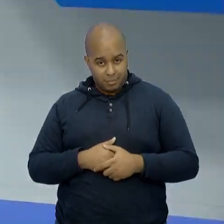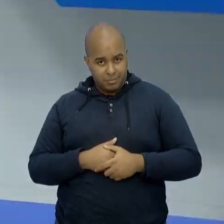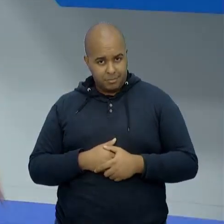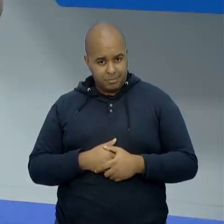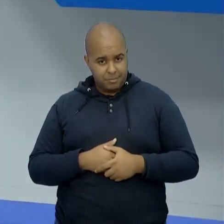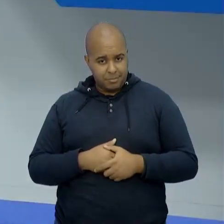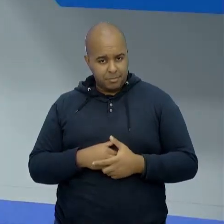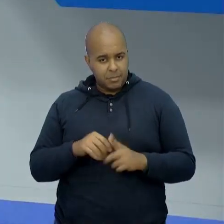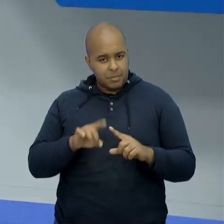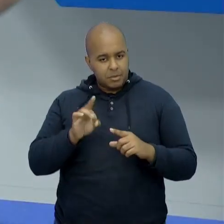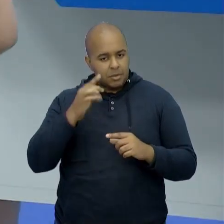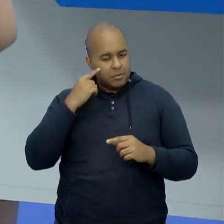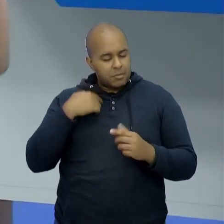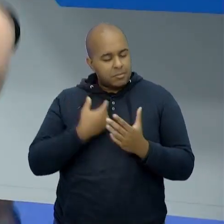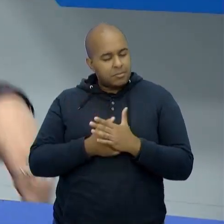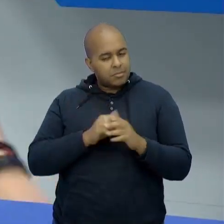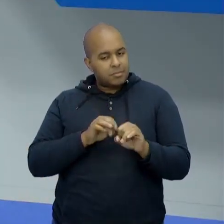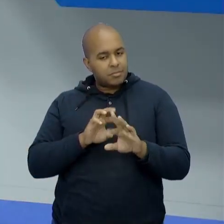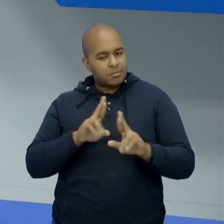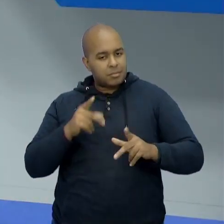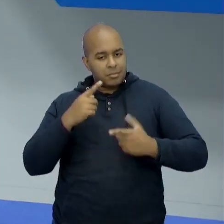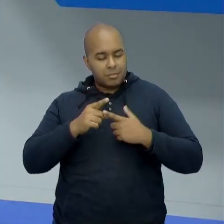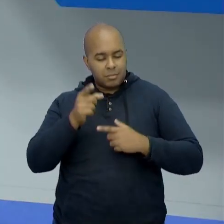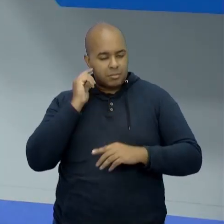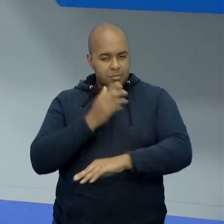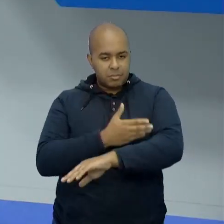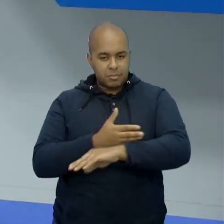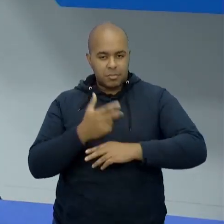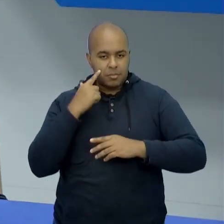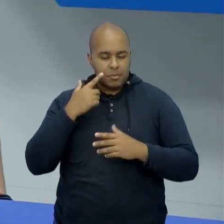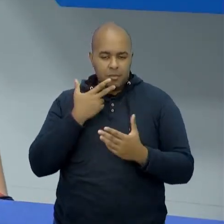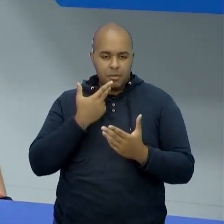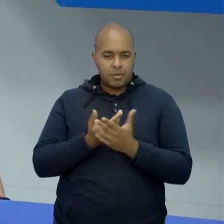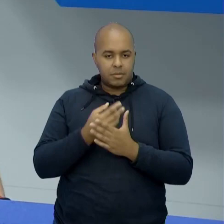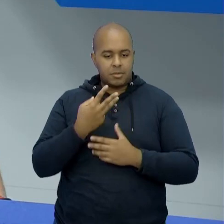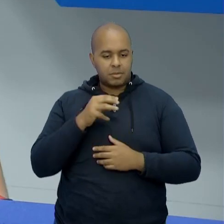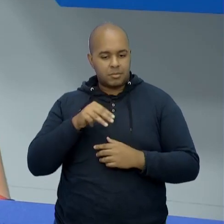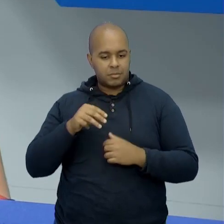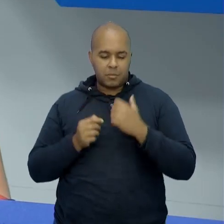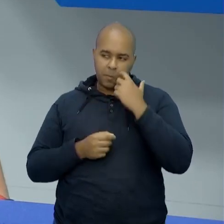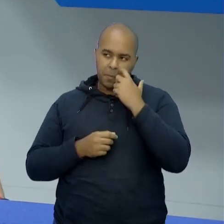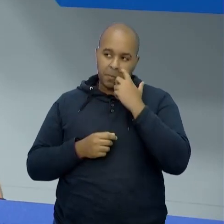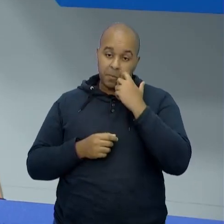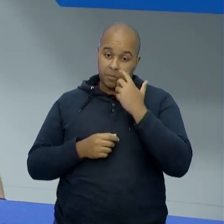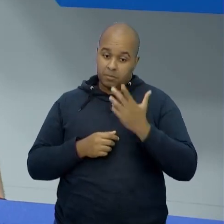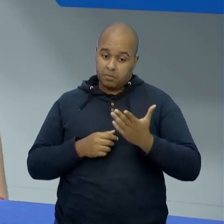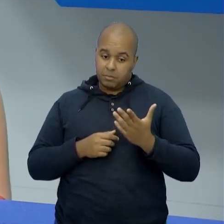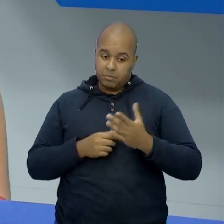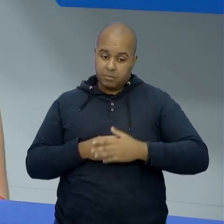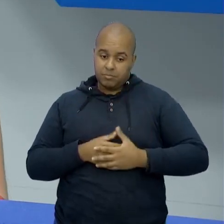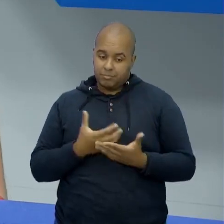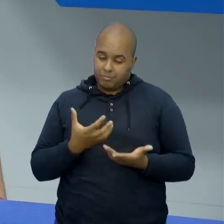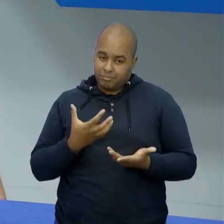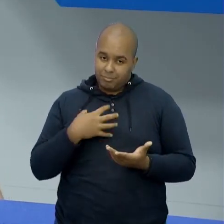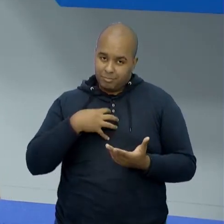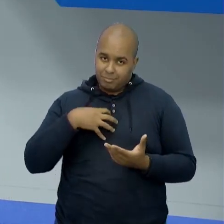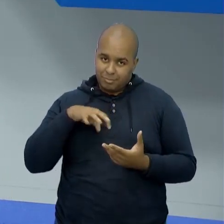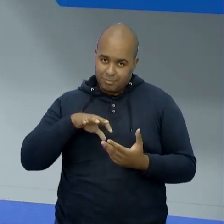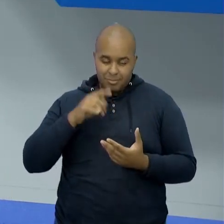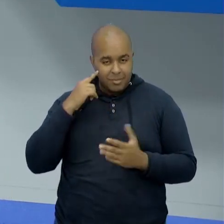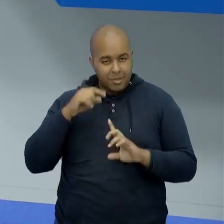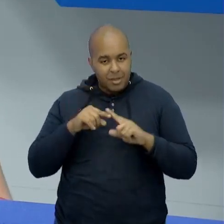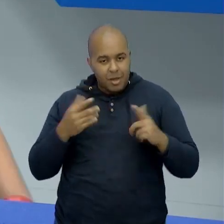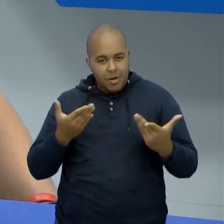sustentabilidade? Só que vai ser uma aula diferente. Por quê? Porque vocês estão acostumados a me ouvir falando durante 30 minutos. Sinto muito. Mas